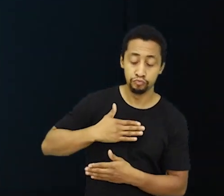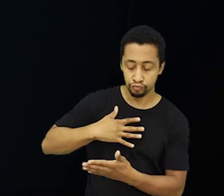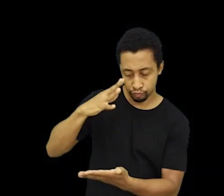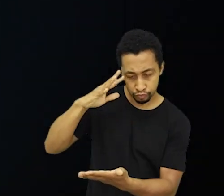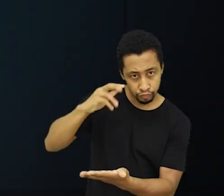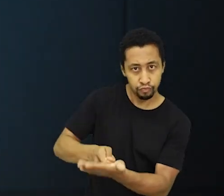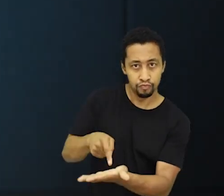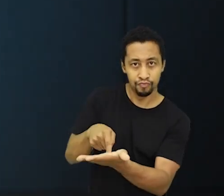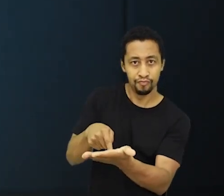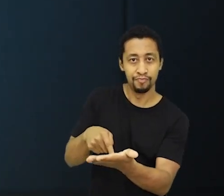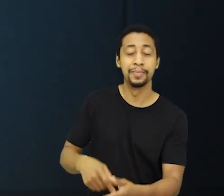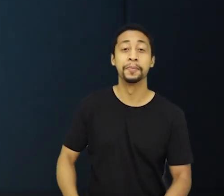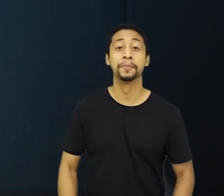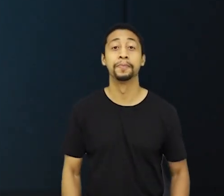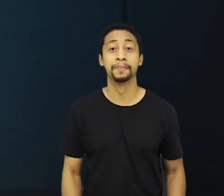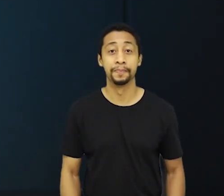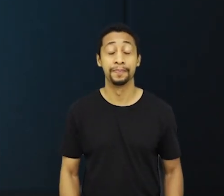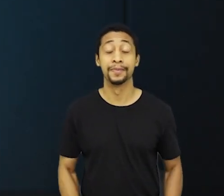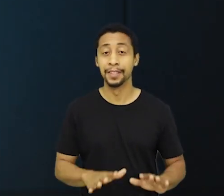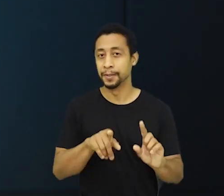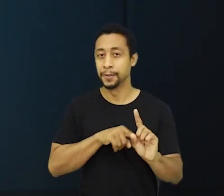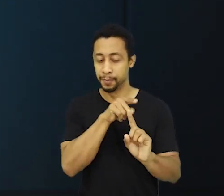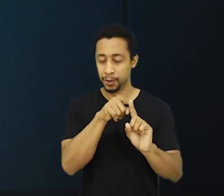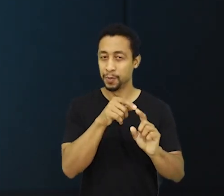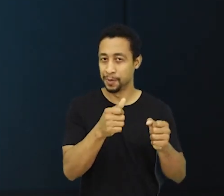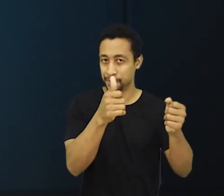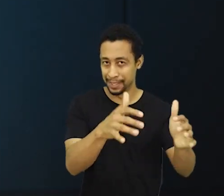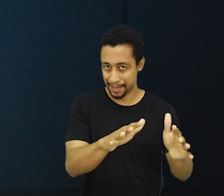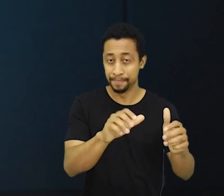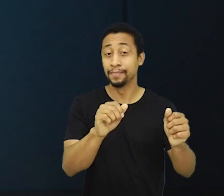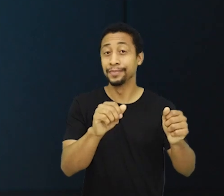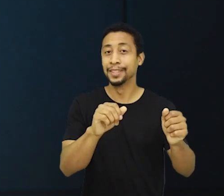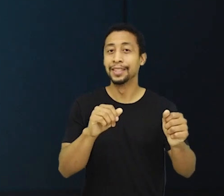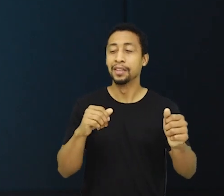sentença. Para ser mais objetivo, eu começo pelo fim,